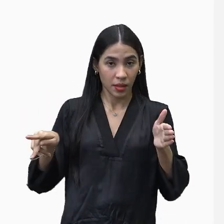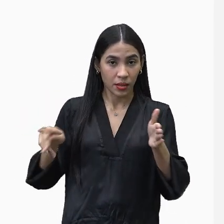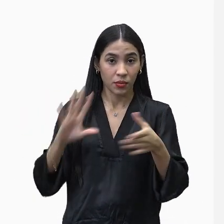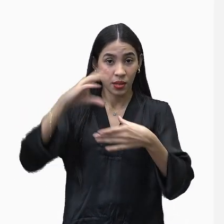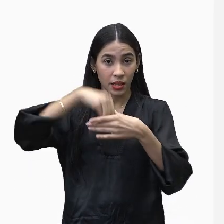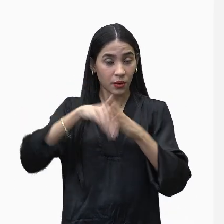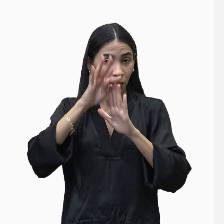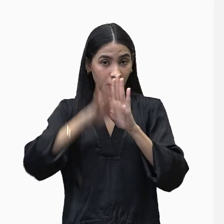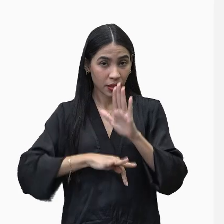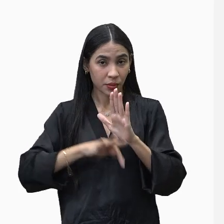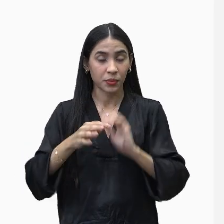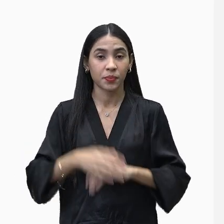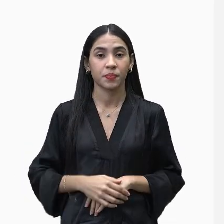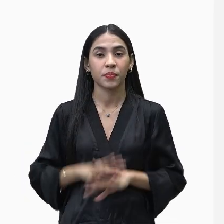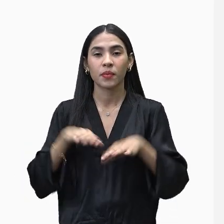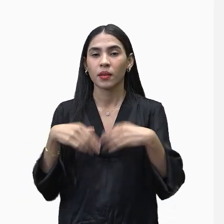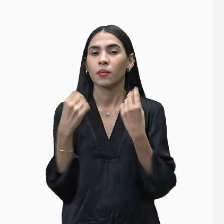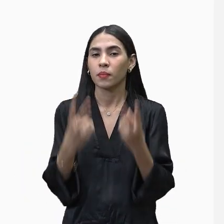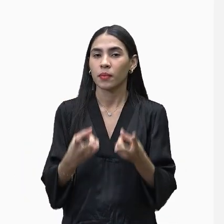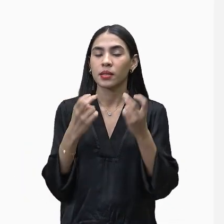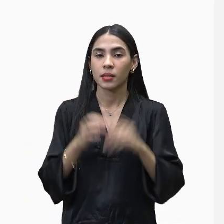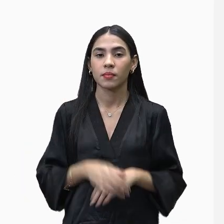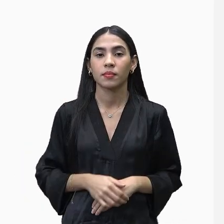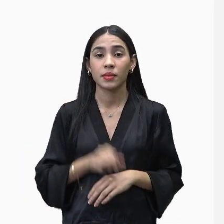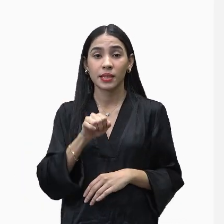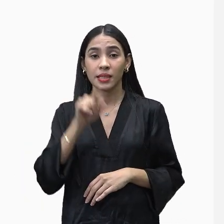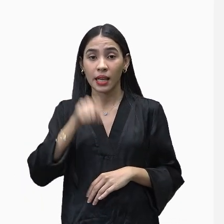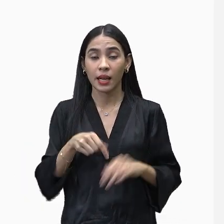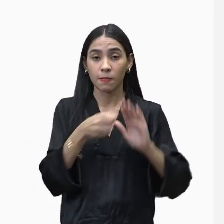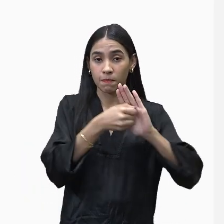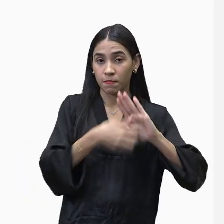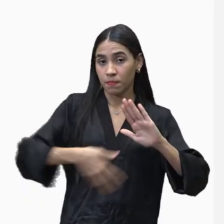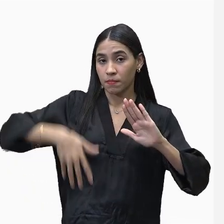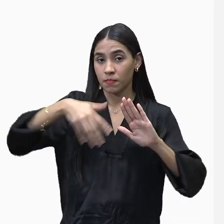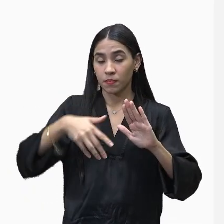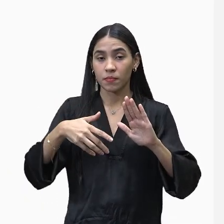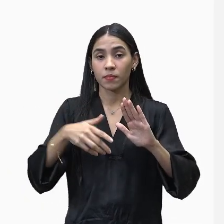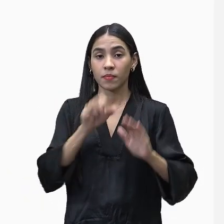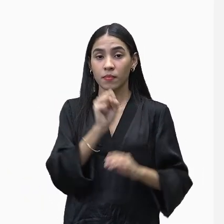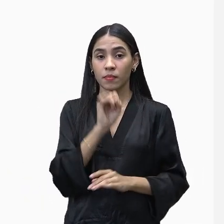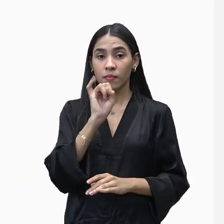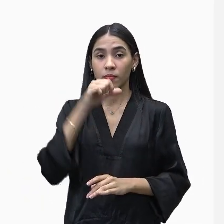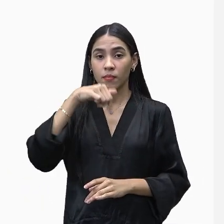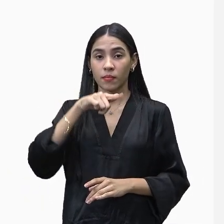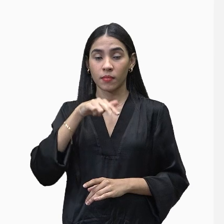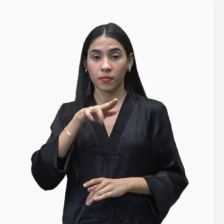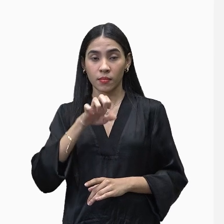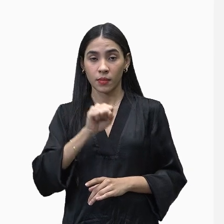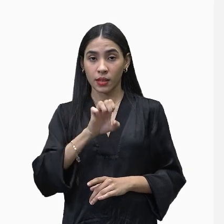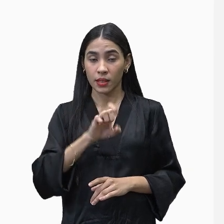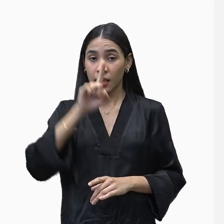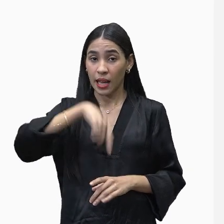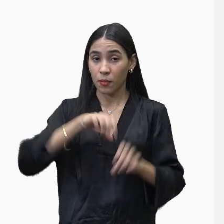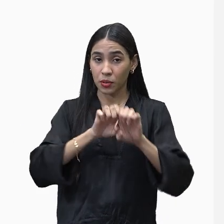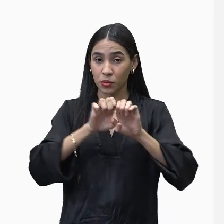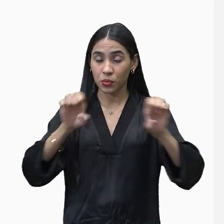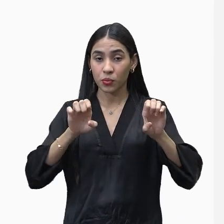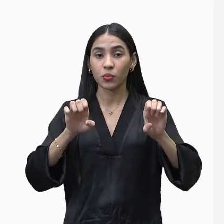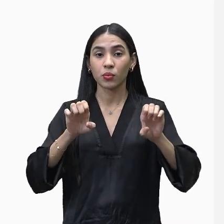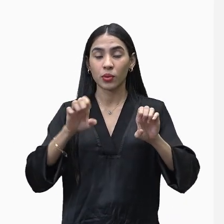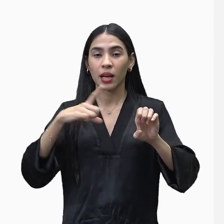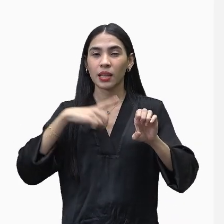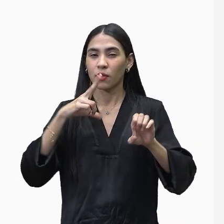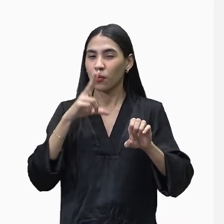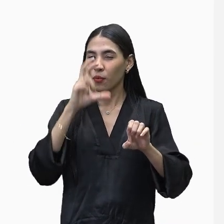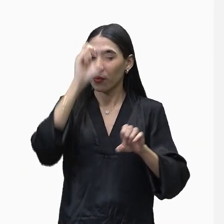do texto. Então, percebo que, sendo uma figura de linguagem, a síntese é um recurso que aumenta a